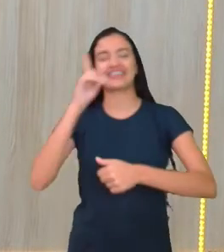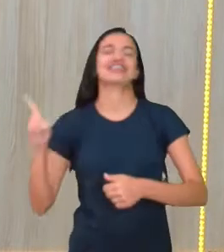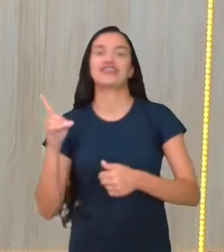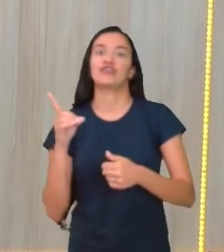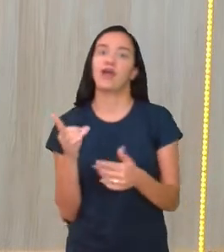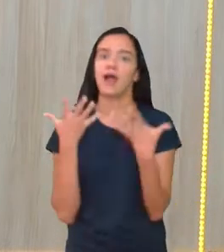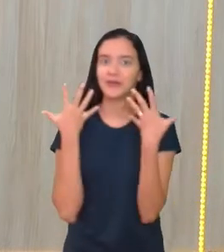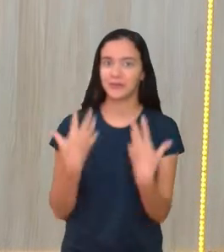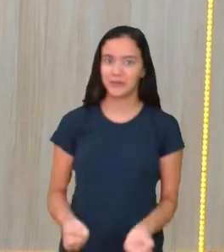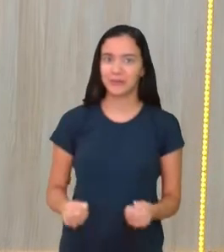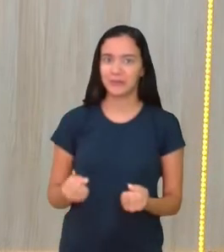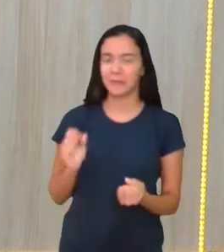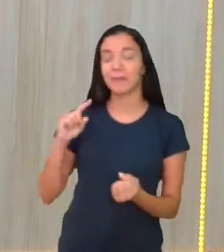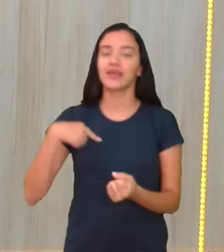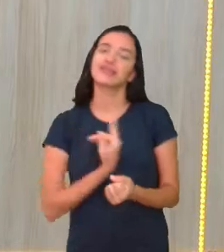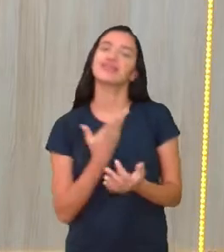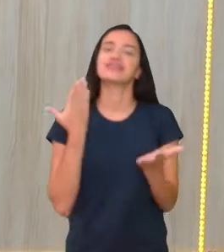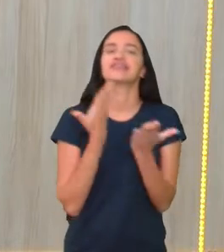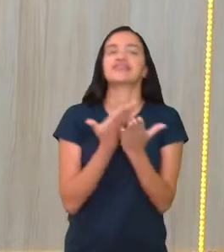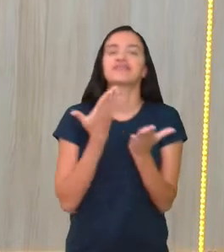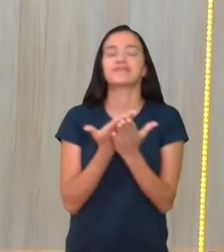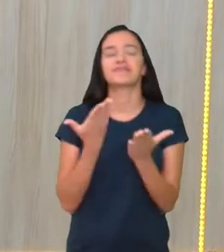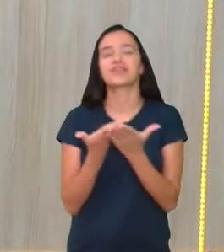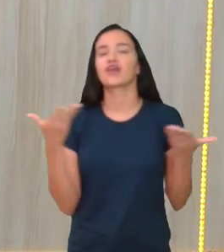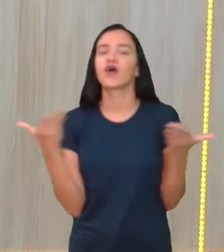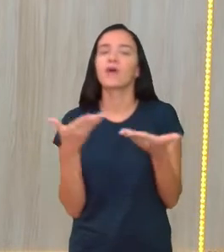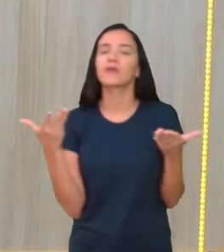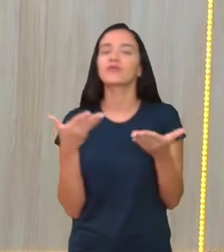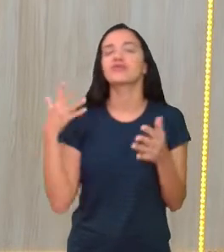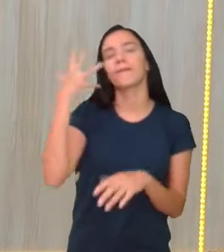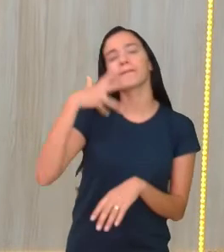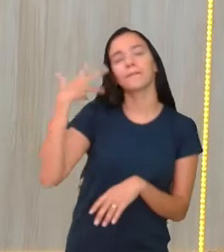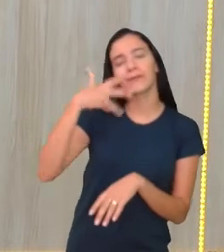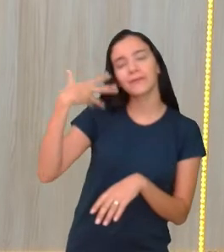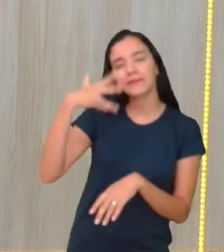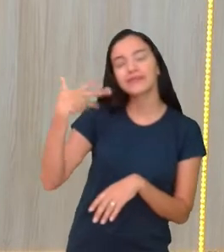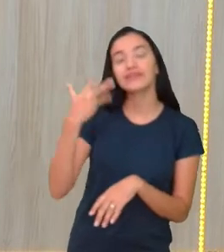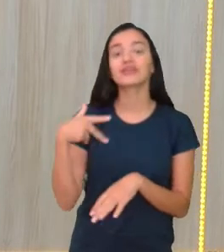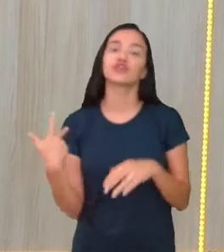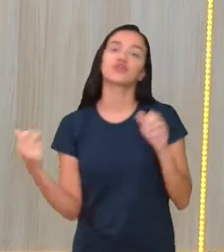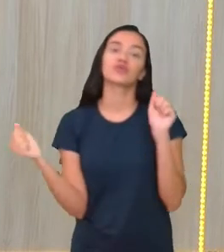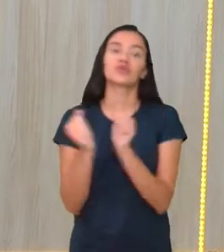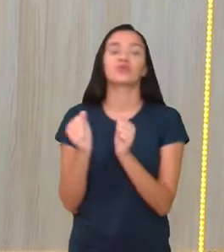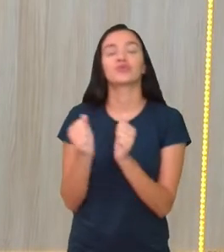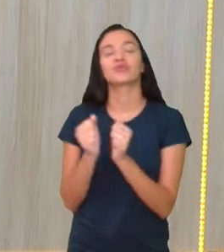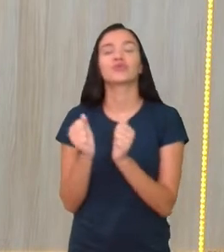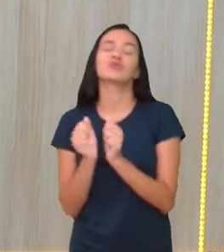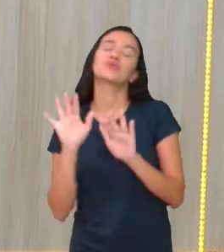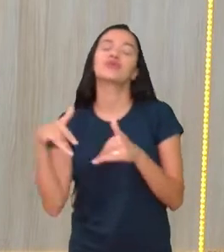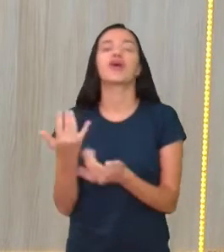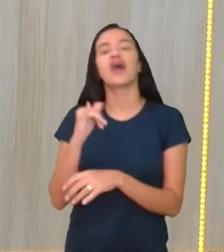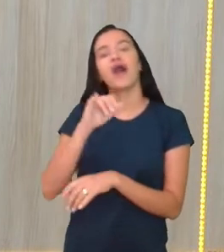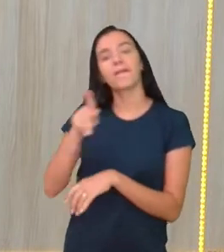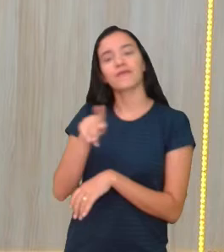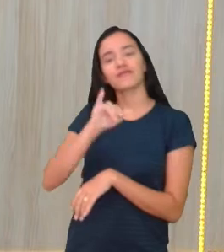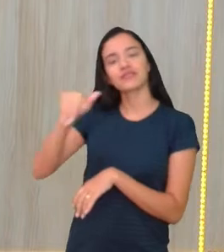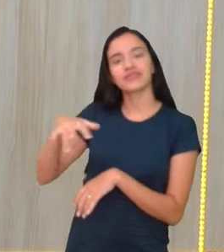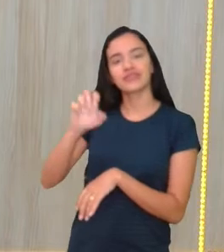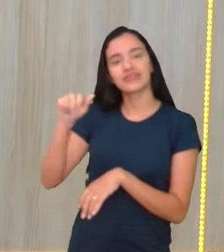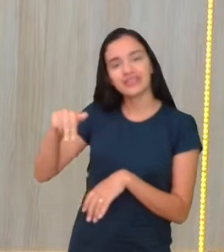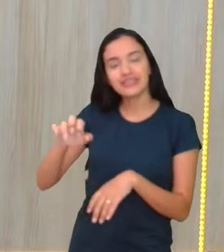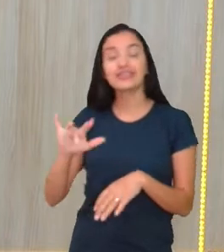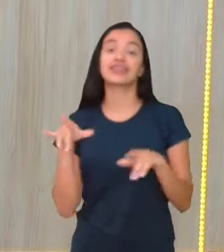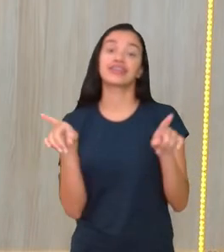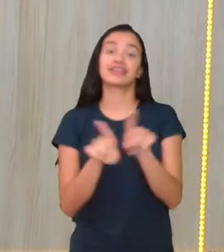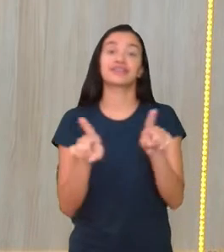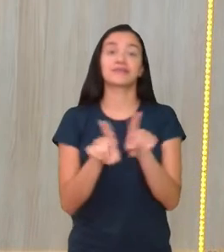Oba. Bora lá, nossa aula hoje, a gente vai falar de música. E eu tô aqui com a professora Gine e com o Midian,